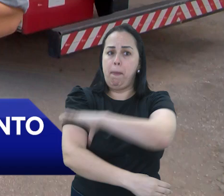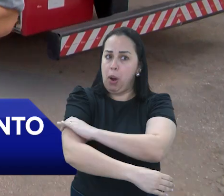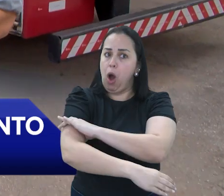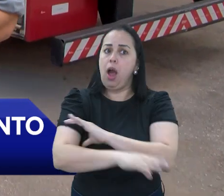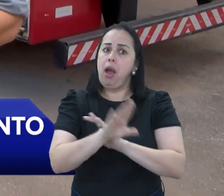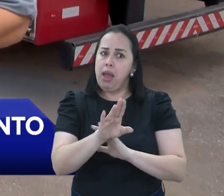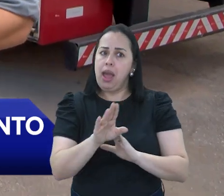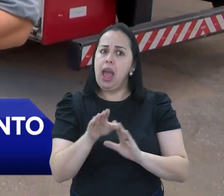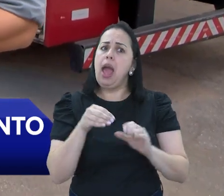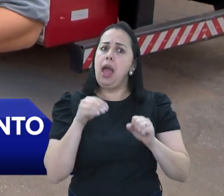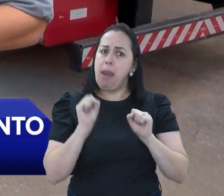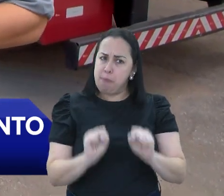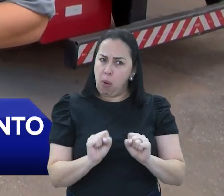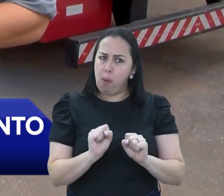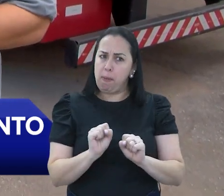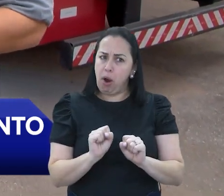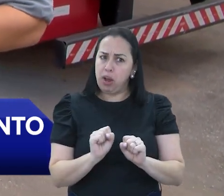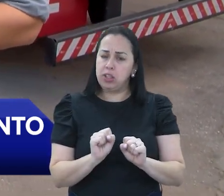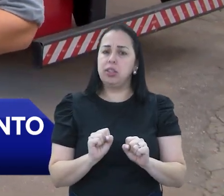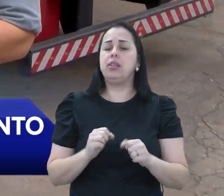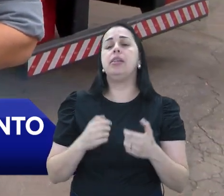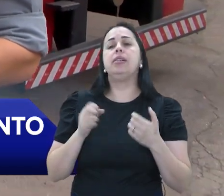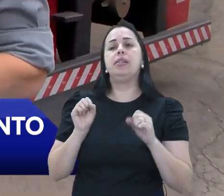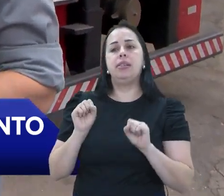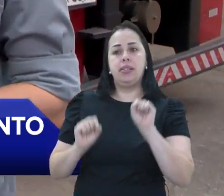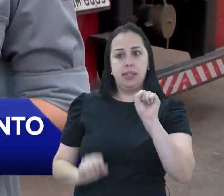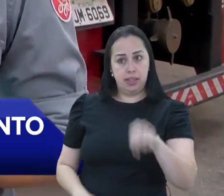recomendadas? Então, nos casos das boias, a